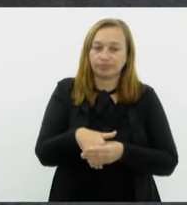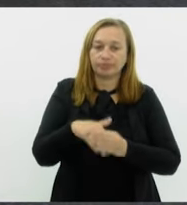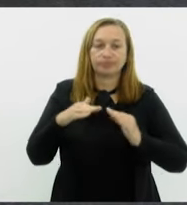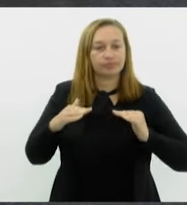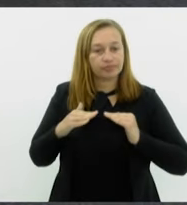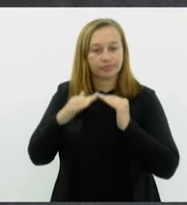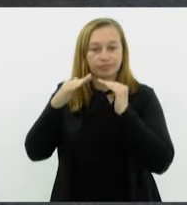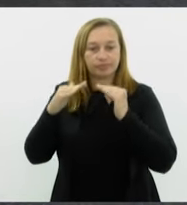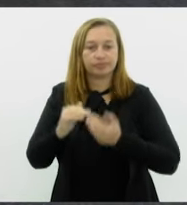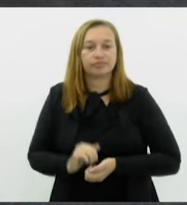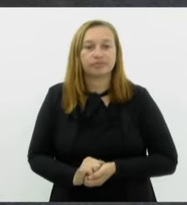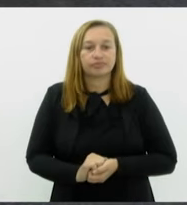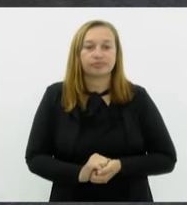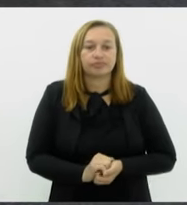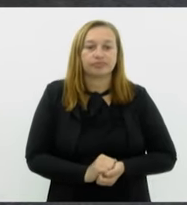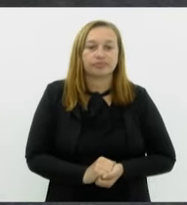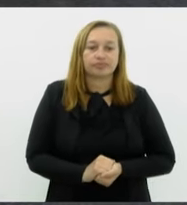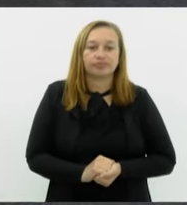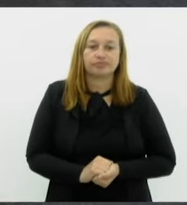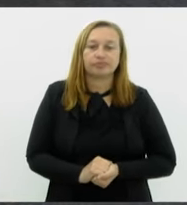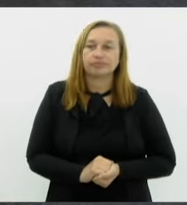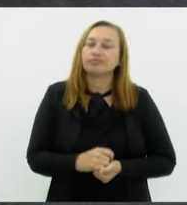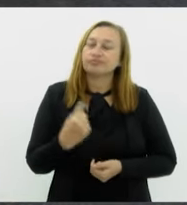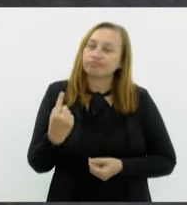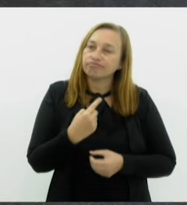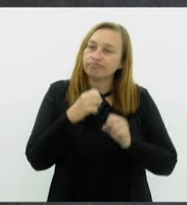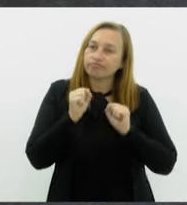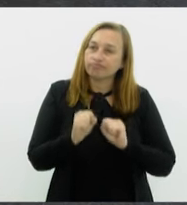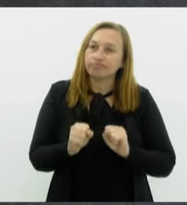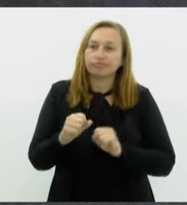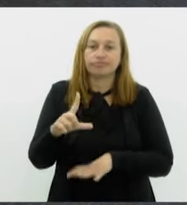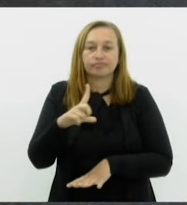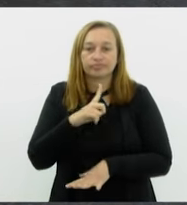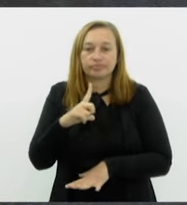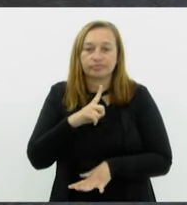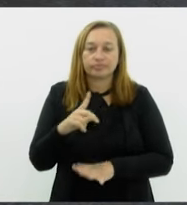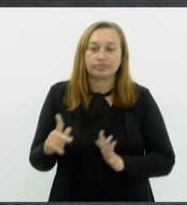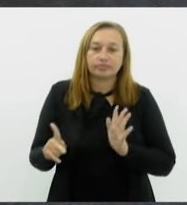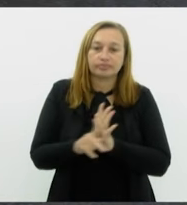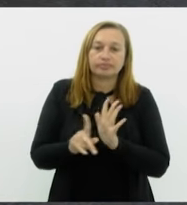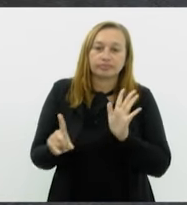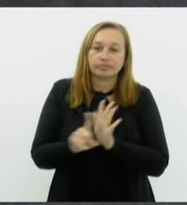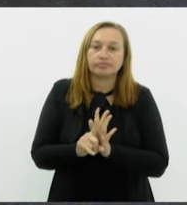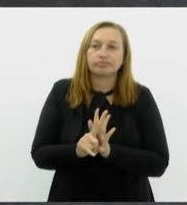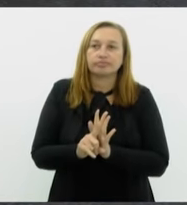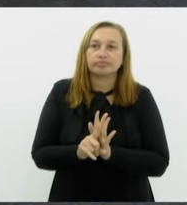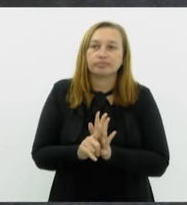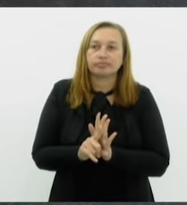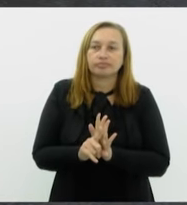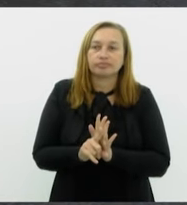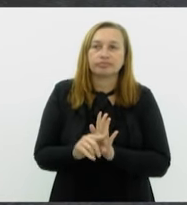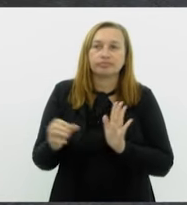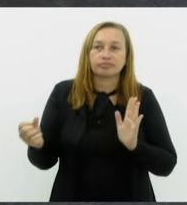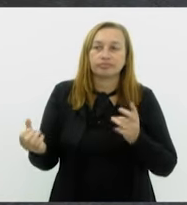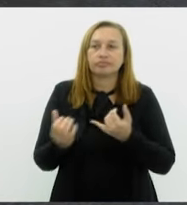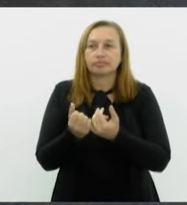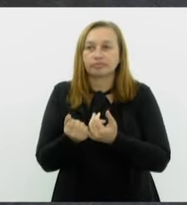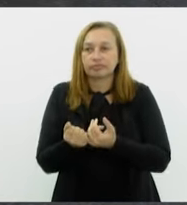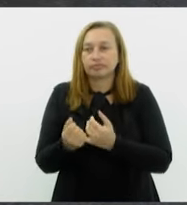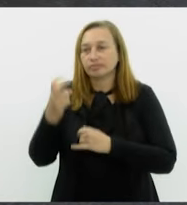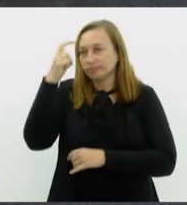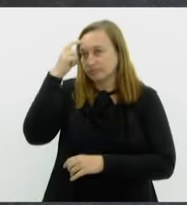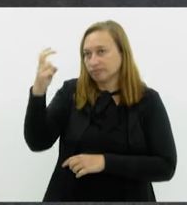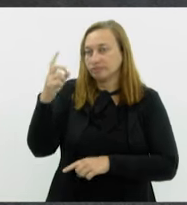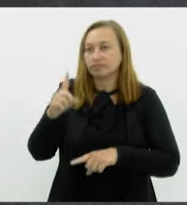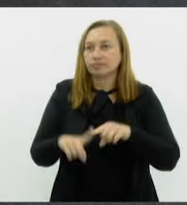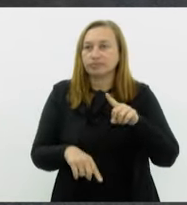favor e que fez com que a gente pudesse ter aí esse projeto de lei, então, de patrimônio cultural e